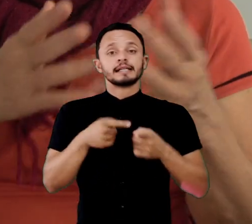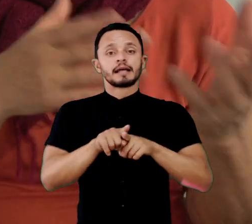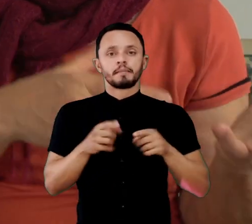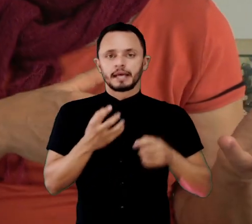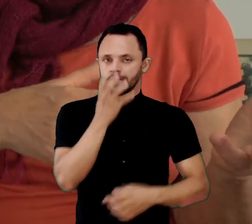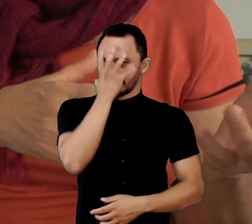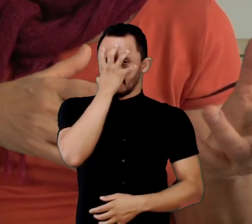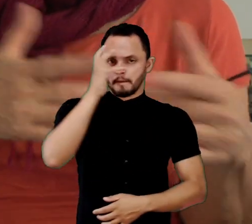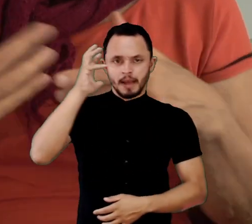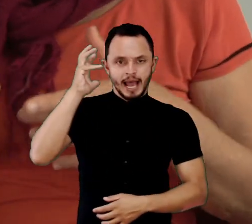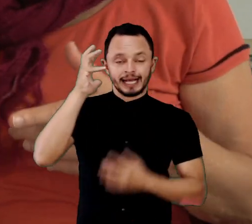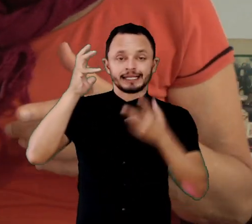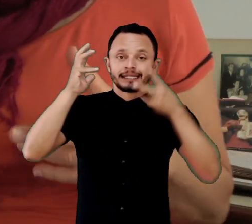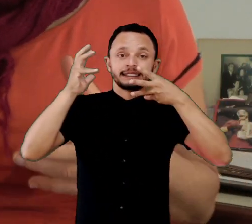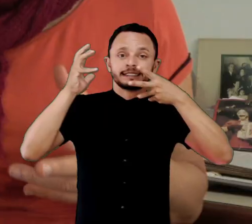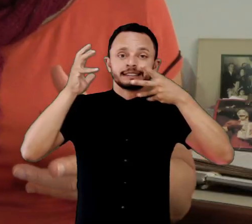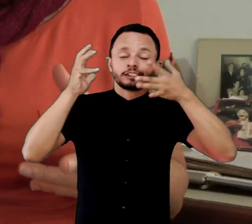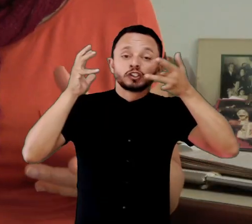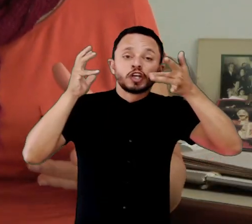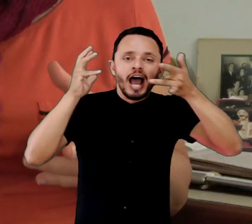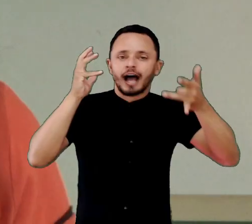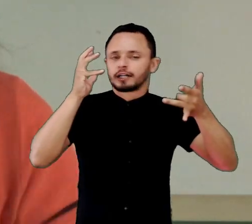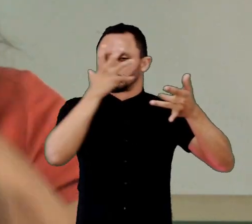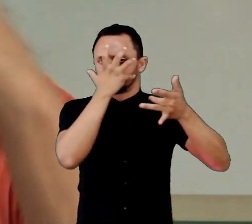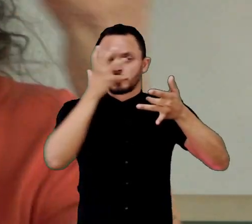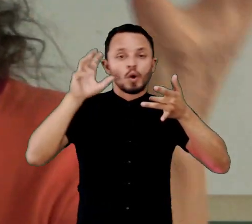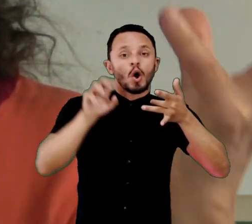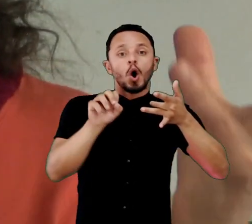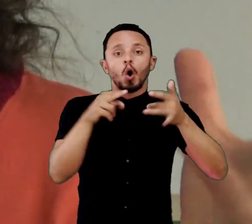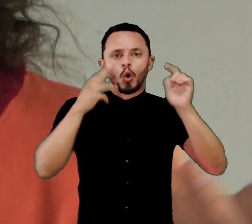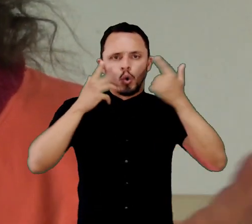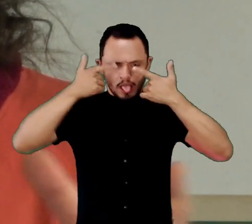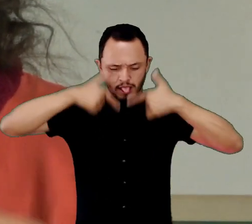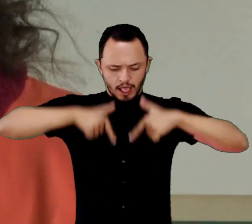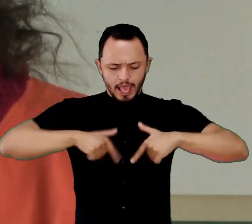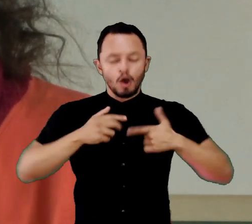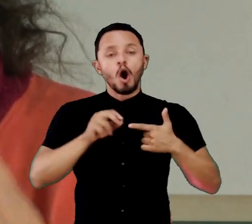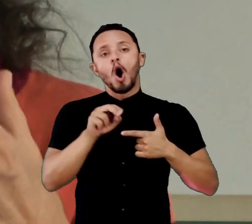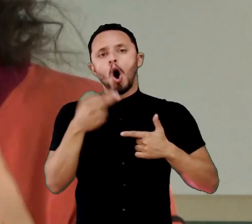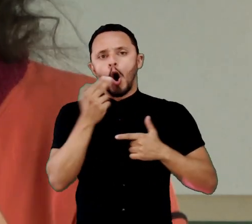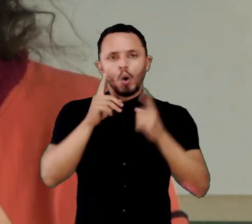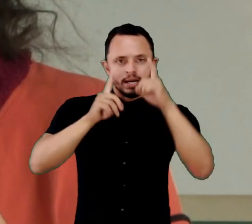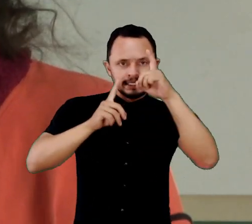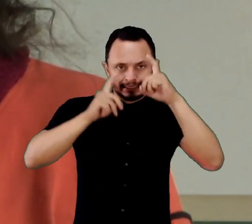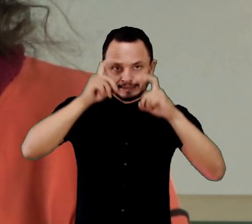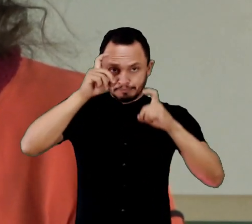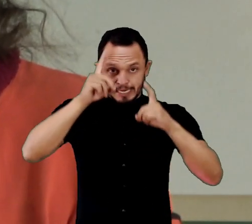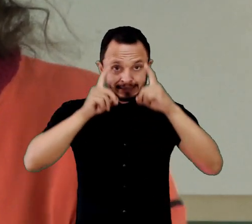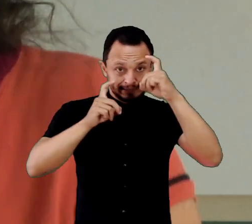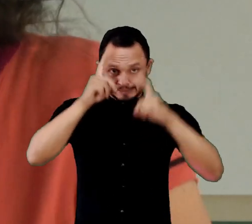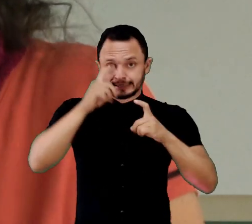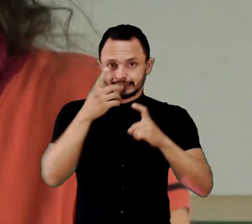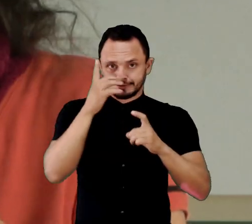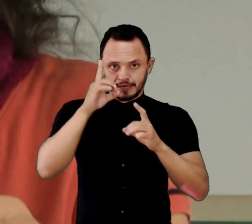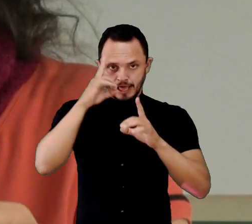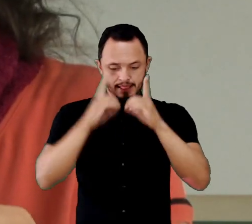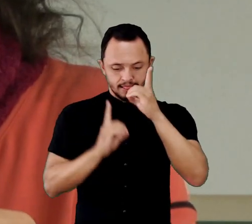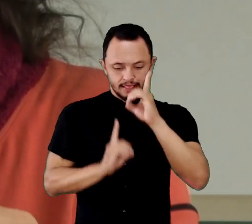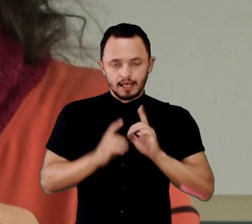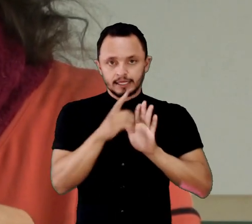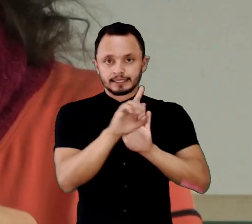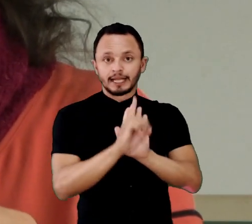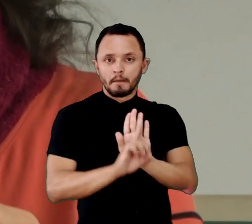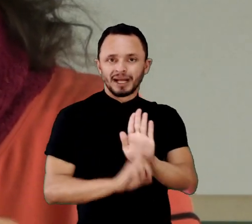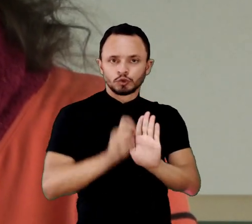com as máscaras expressivas e as máscaras neutras, né? As expressivas para a dramaturgia e as máscaras neutras para o treinamento